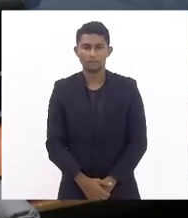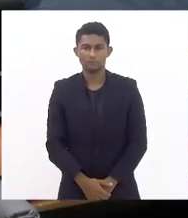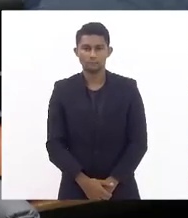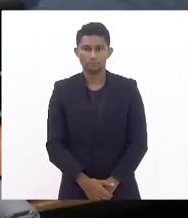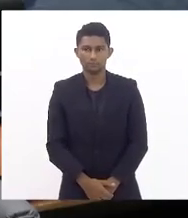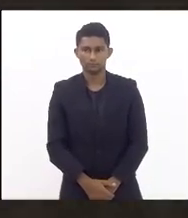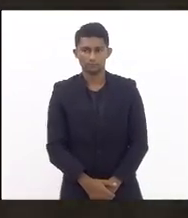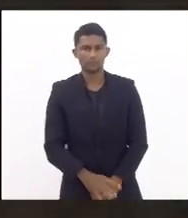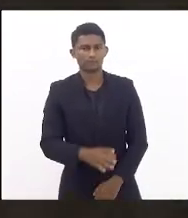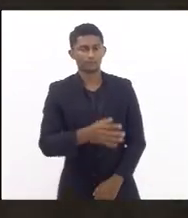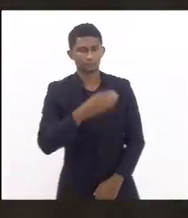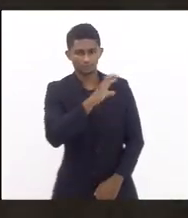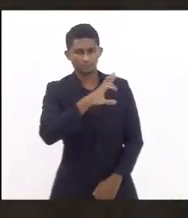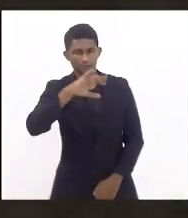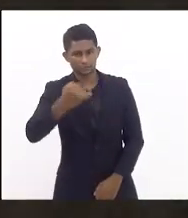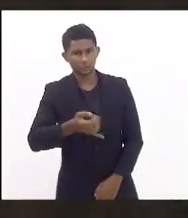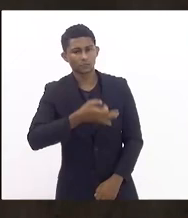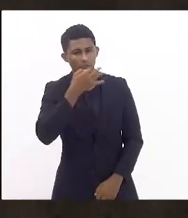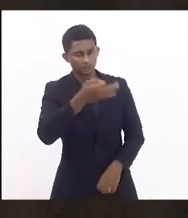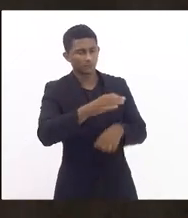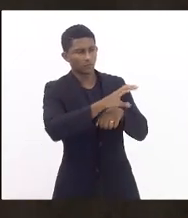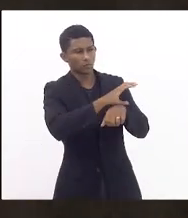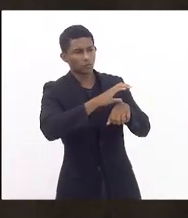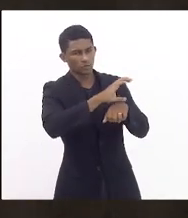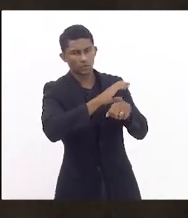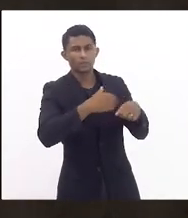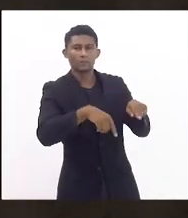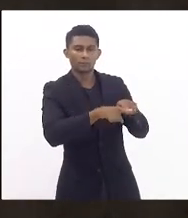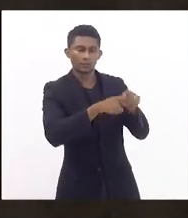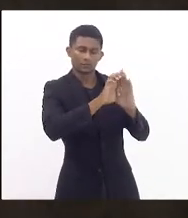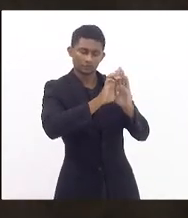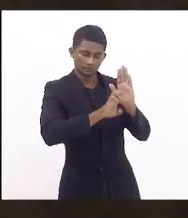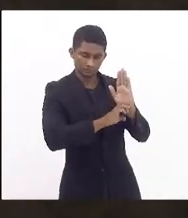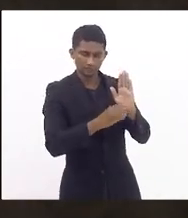O parecer pela CCJ é pela constitucionalidade com a emenda.